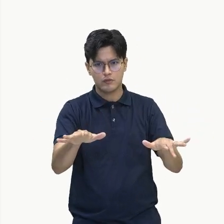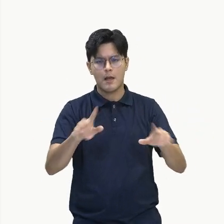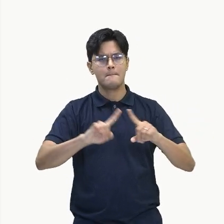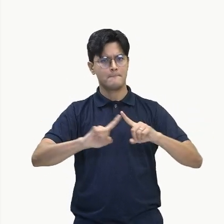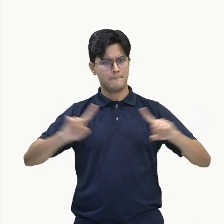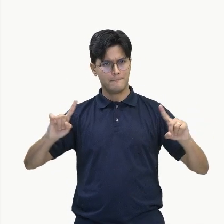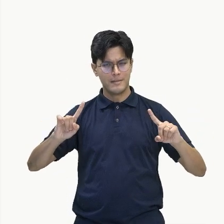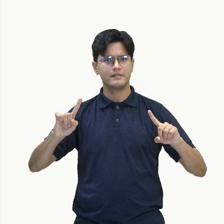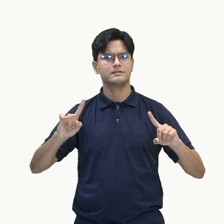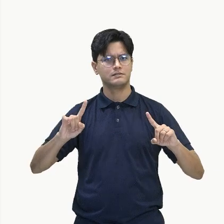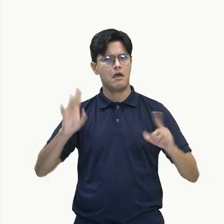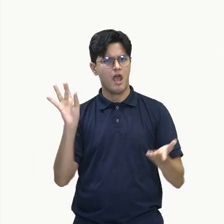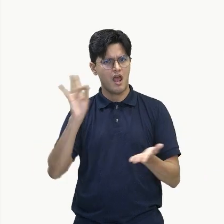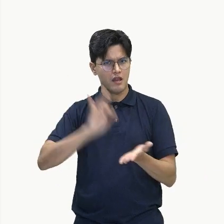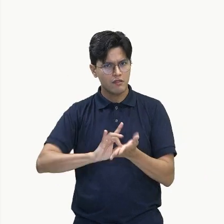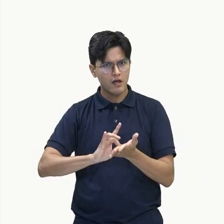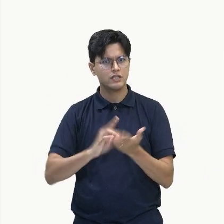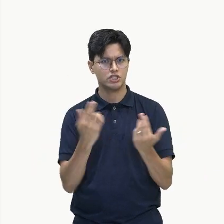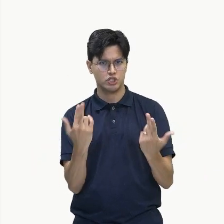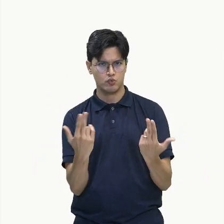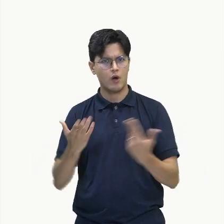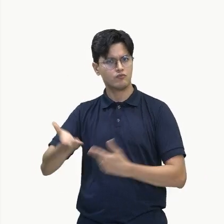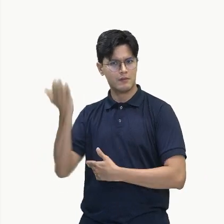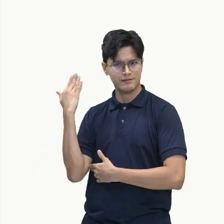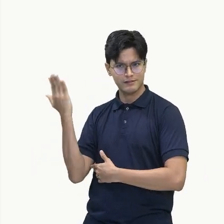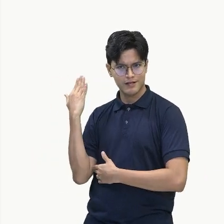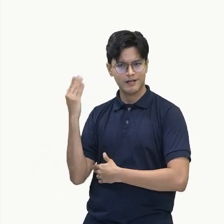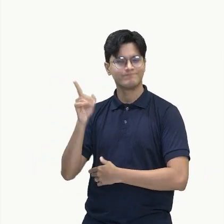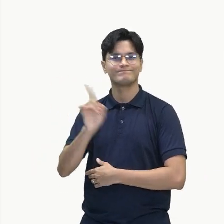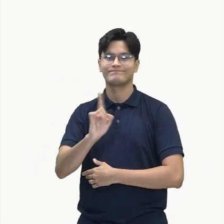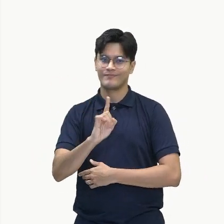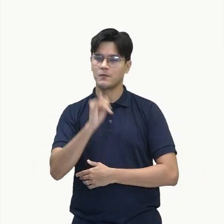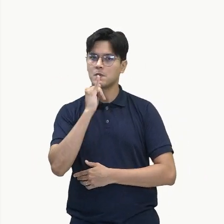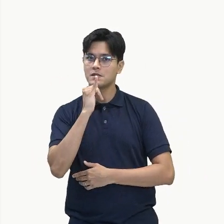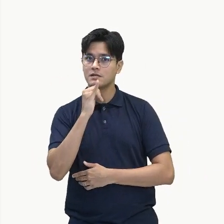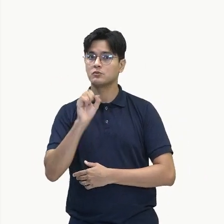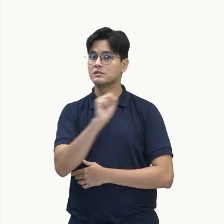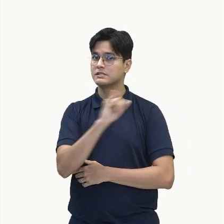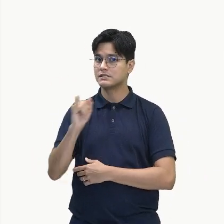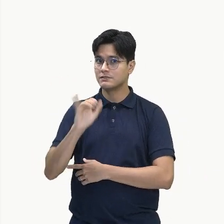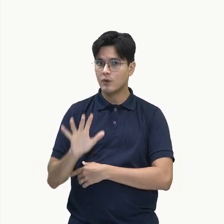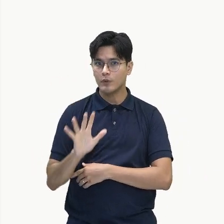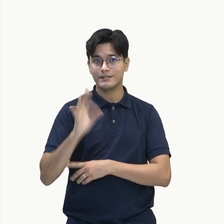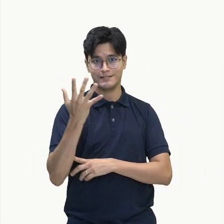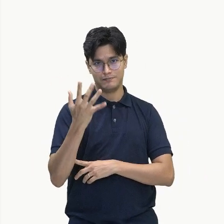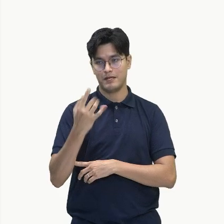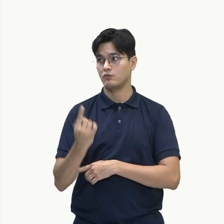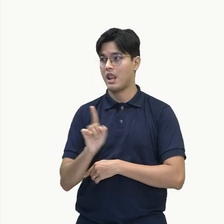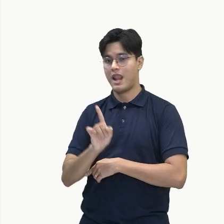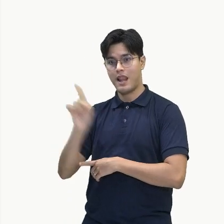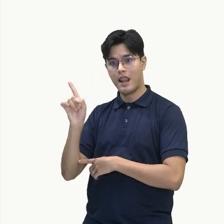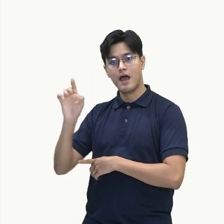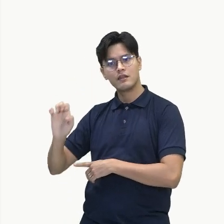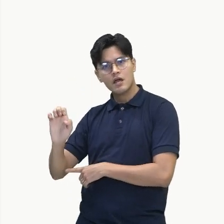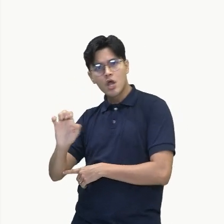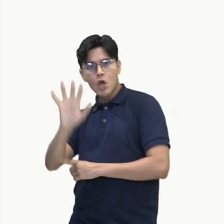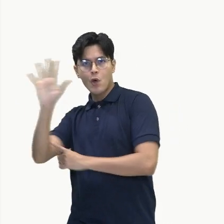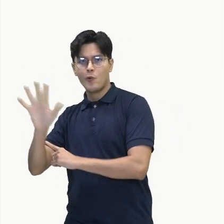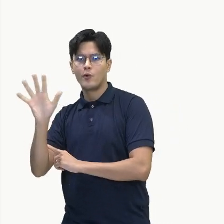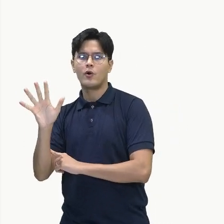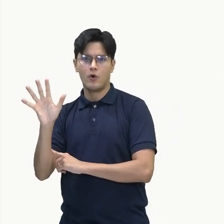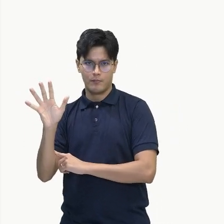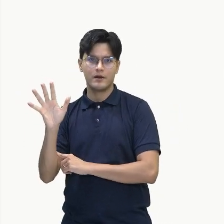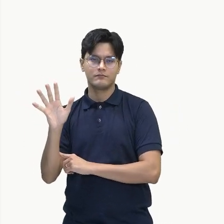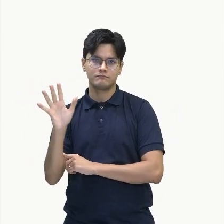né? Um fato que acontecia, por exemplo, na Europa, no século XV, no século XVI, demorava meses para